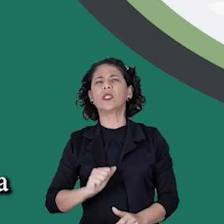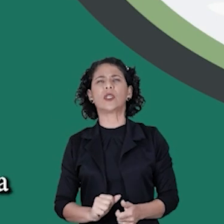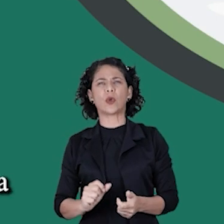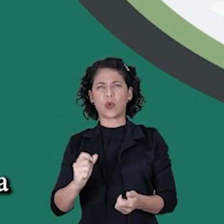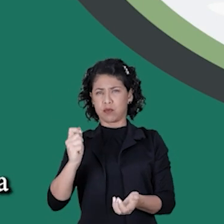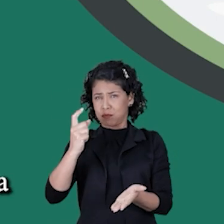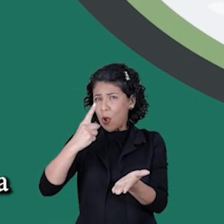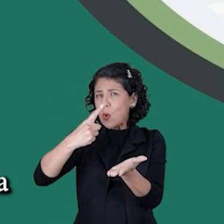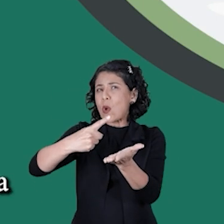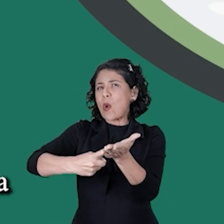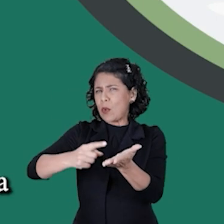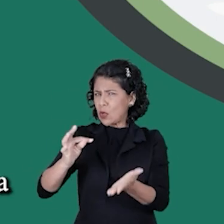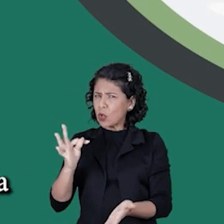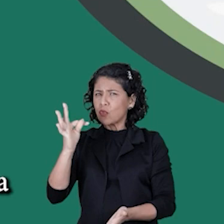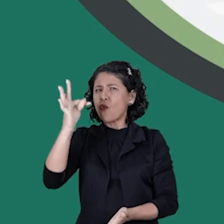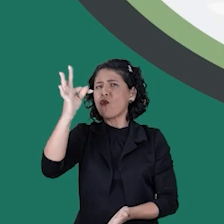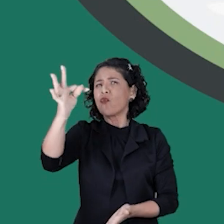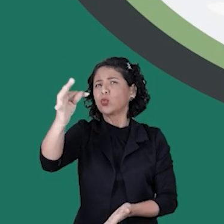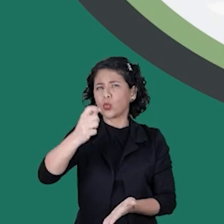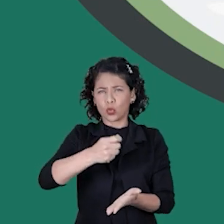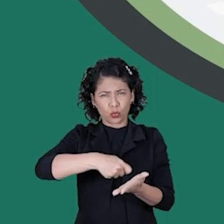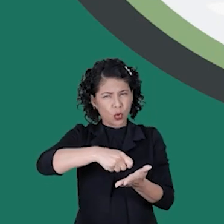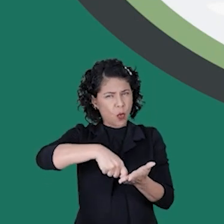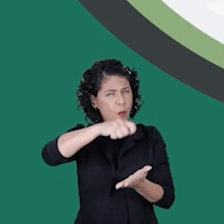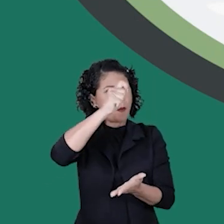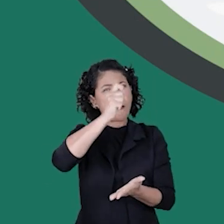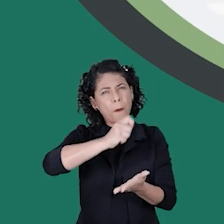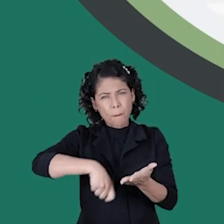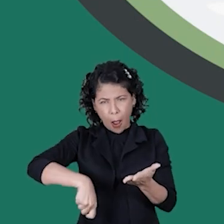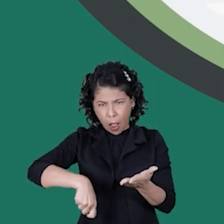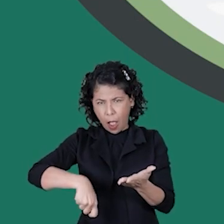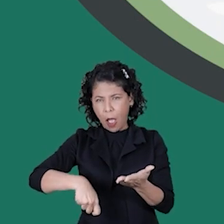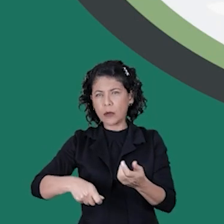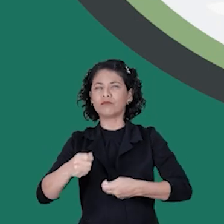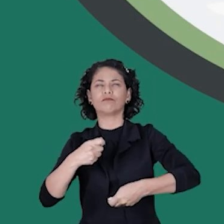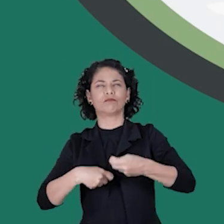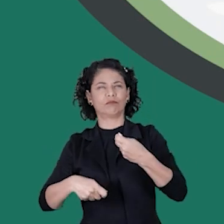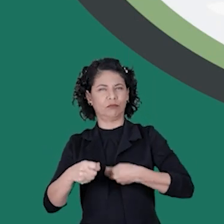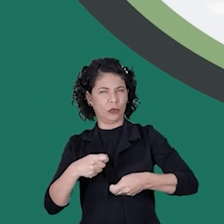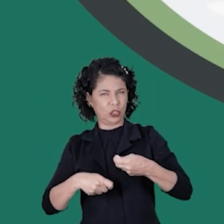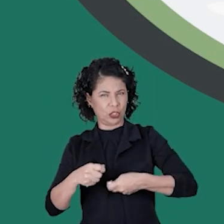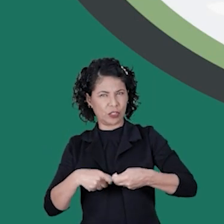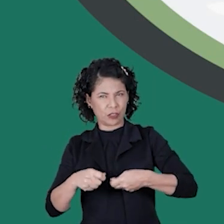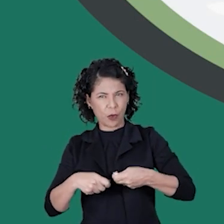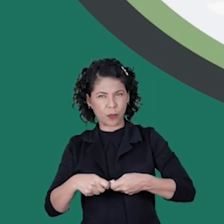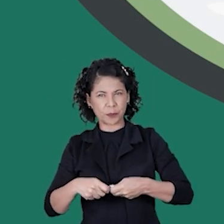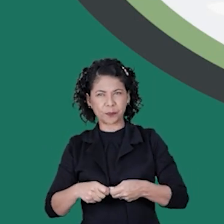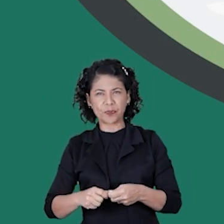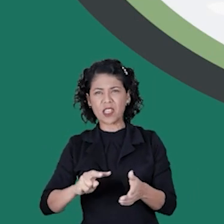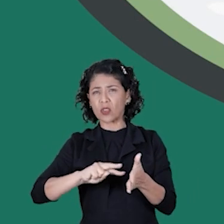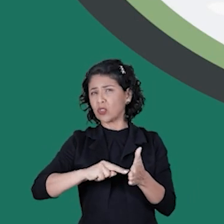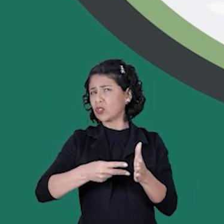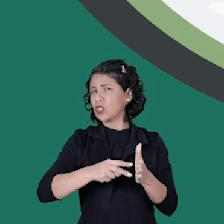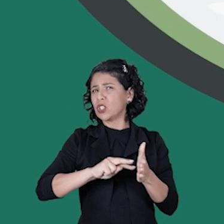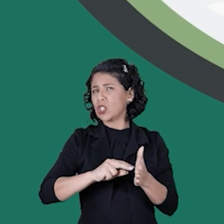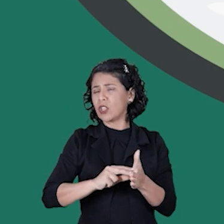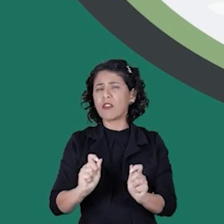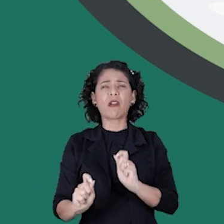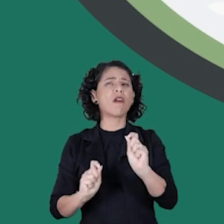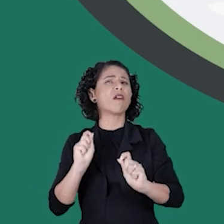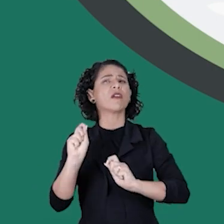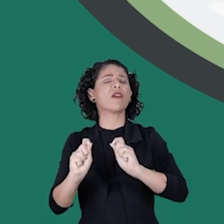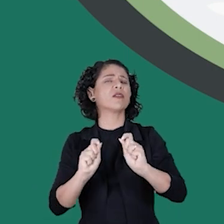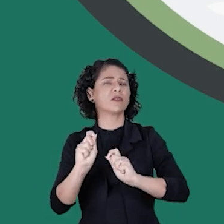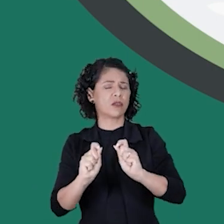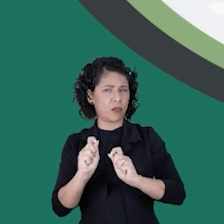alcançado nessa primeira etapa e o que já está acertado para as realizações futuras com a efetivação dos